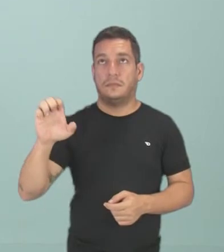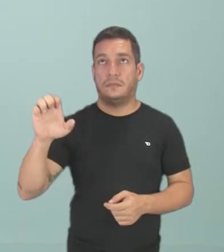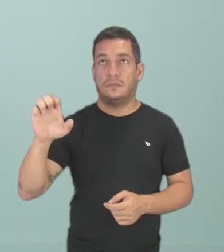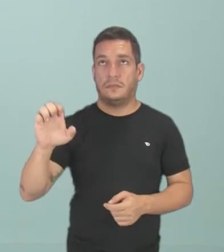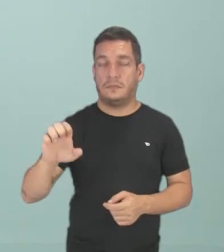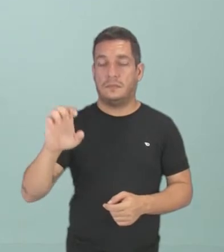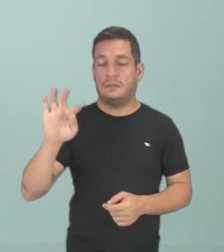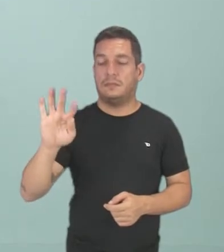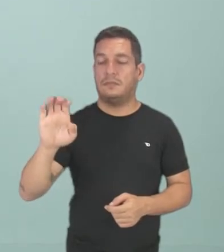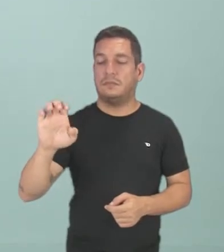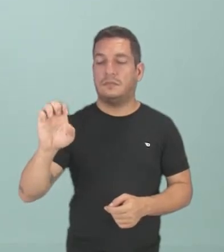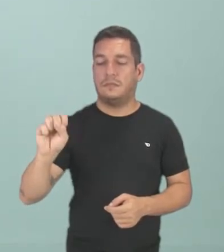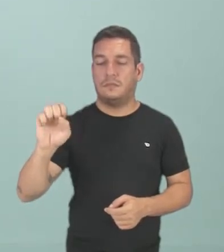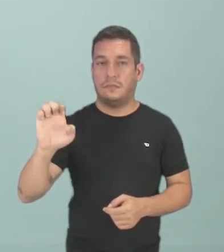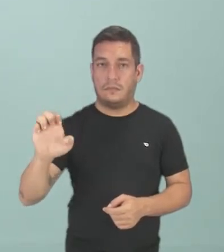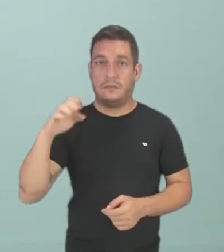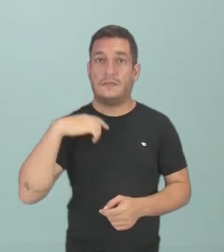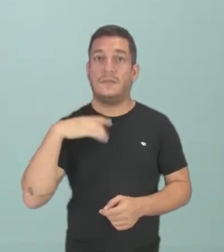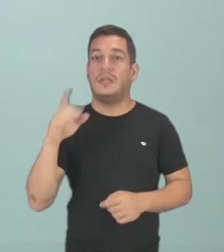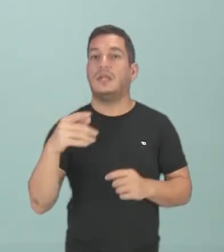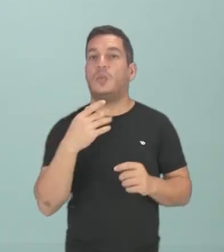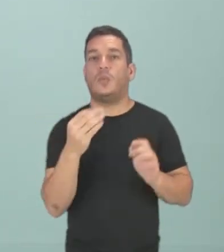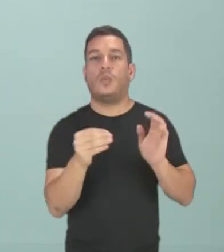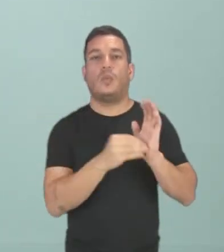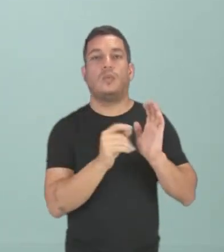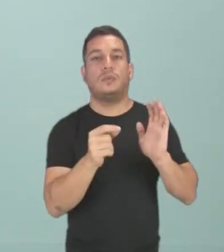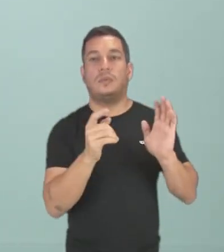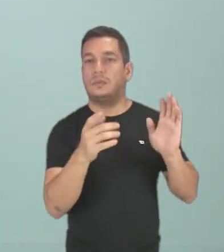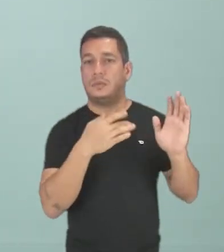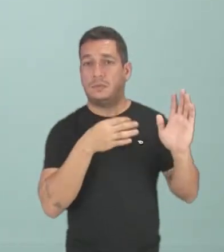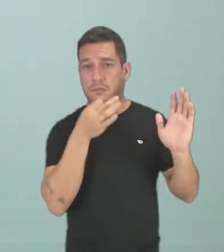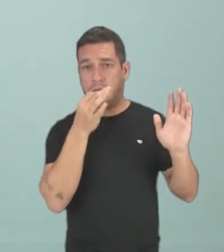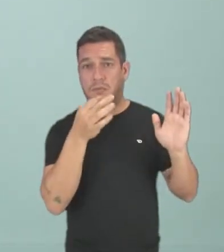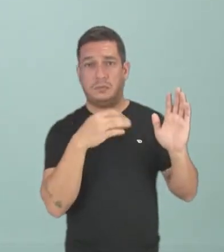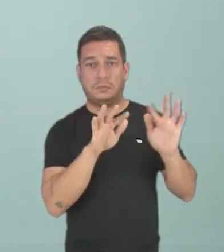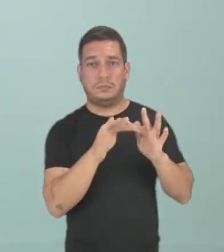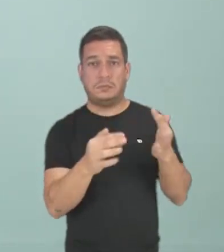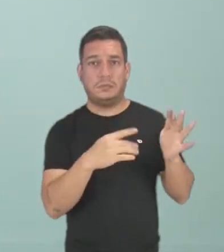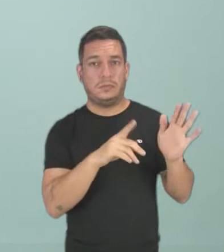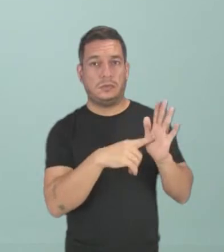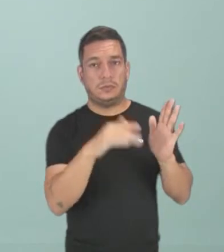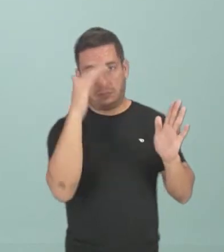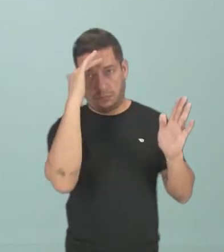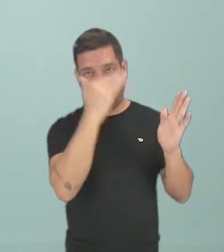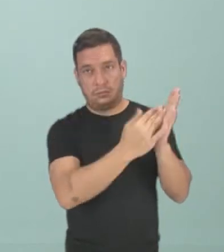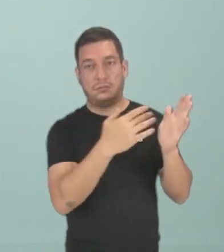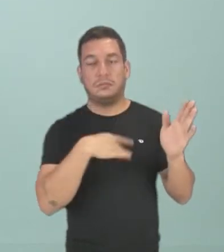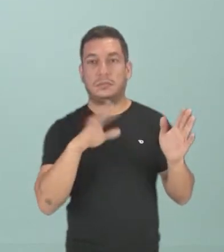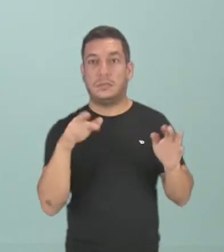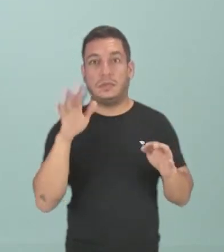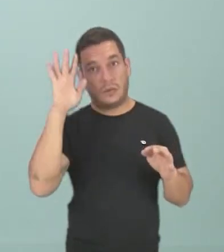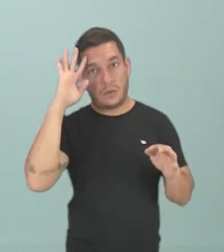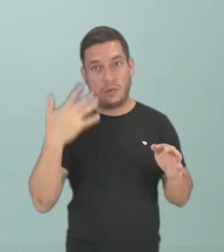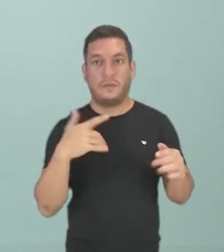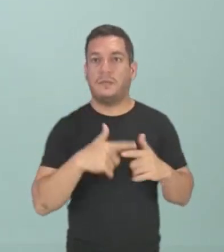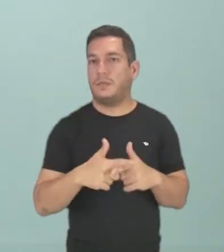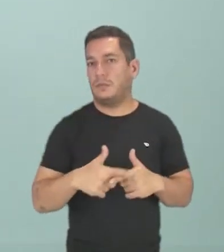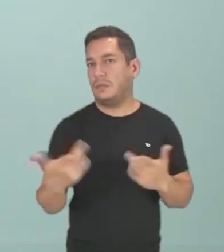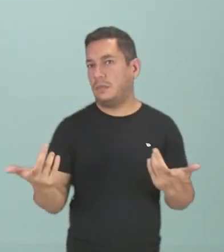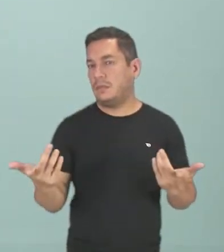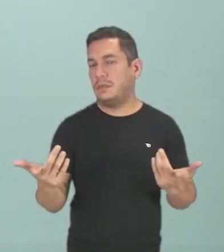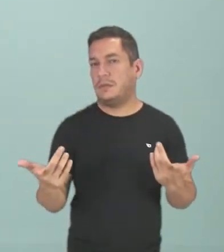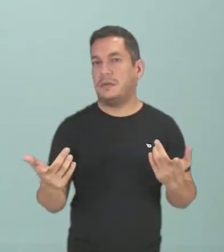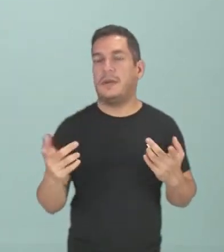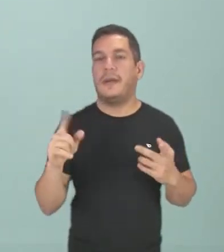tá? Ele não coloca ali uma sugestão para você seguir como sendo a solução do problema.